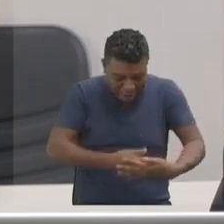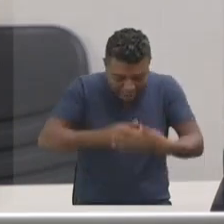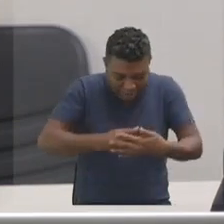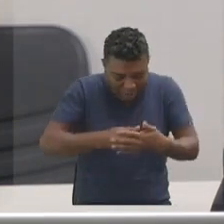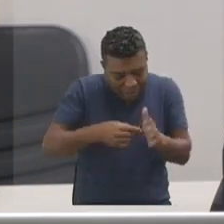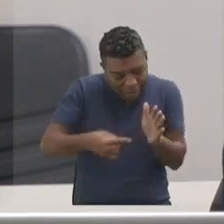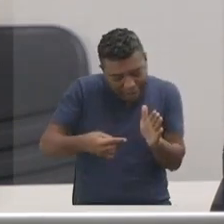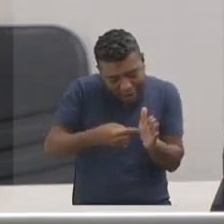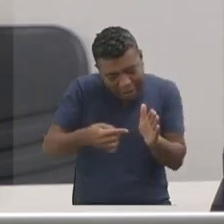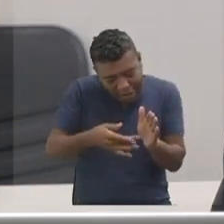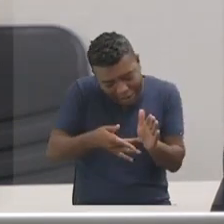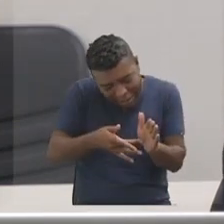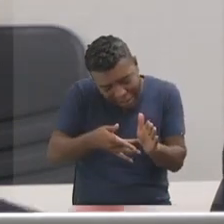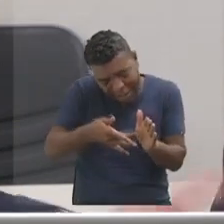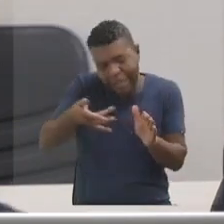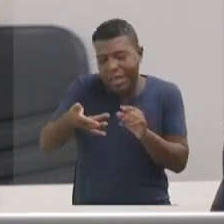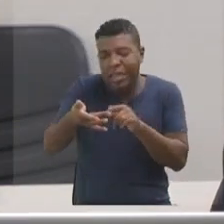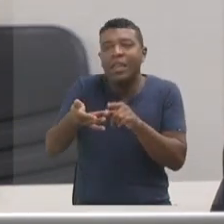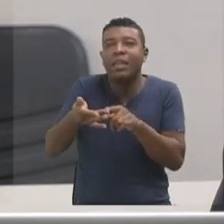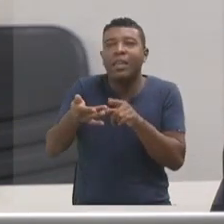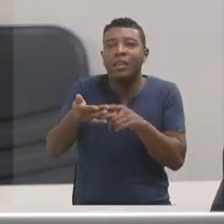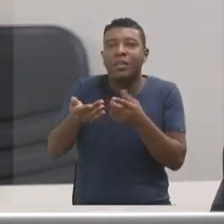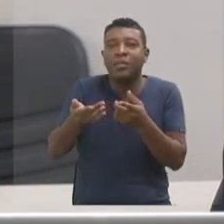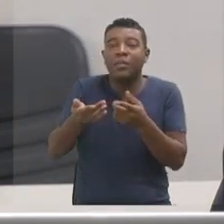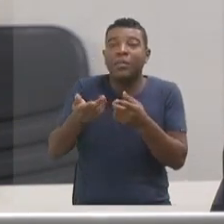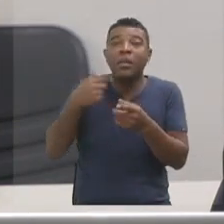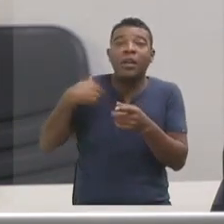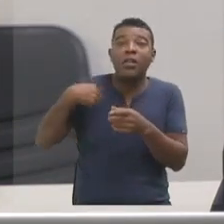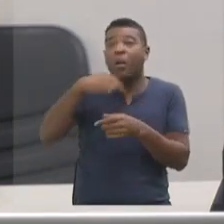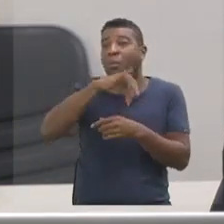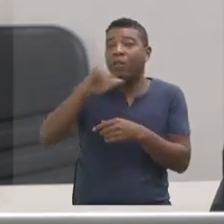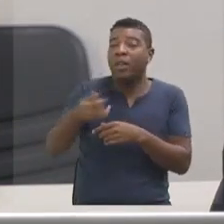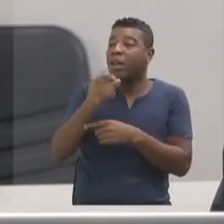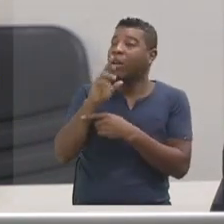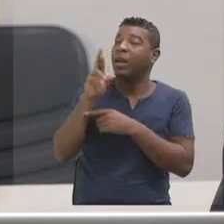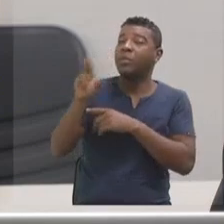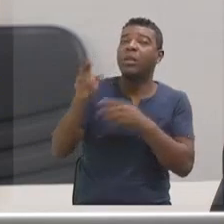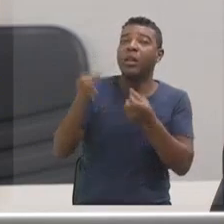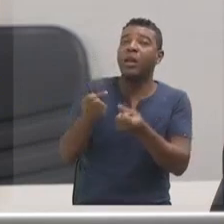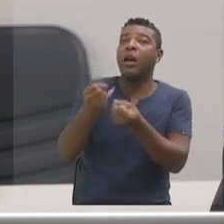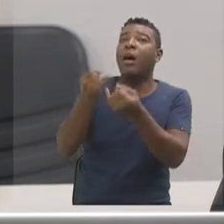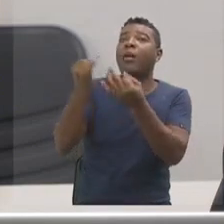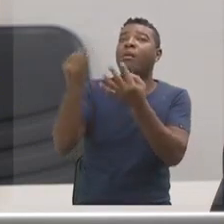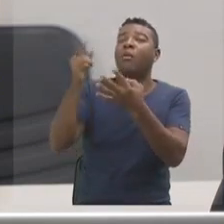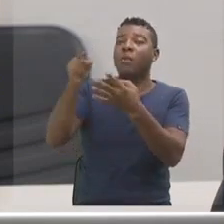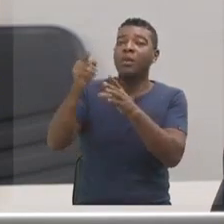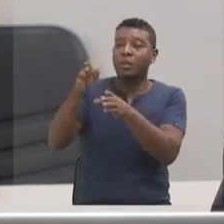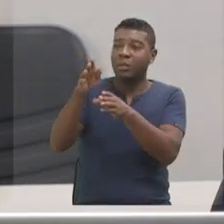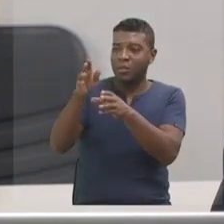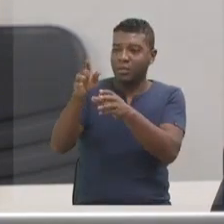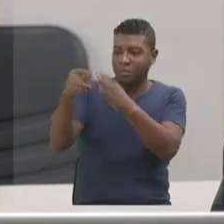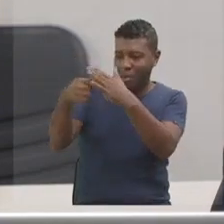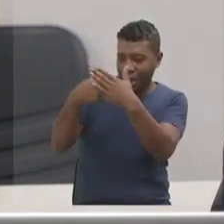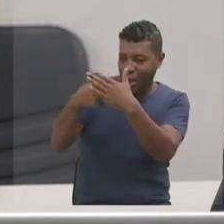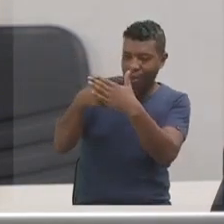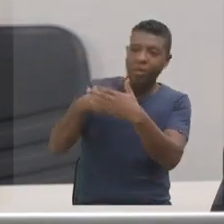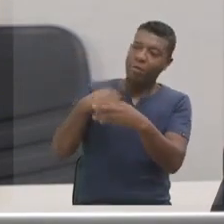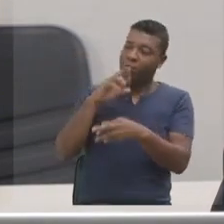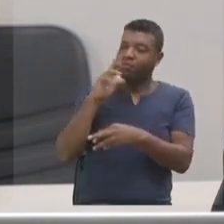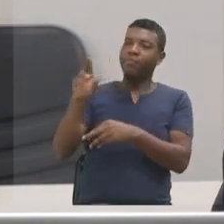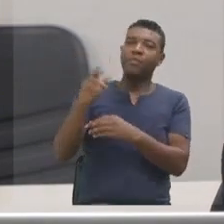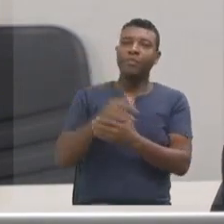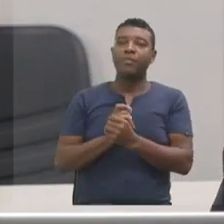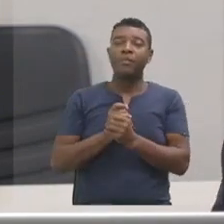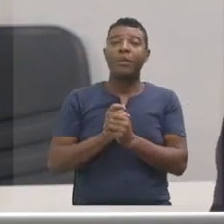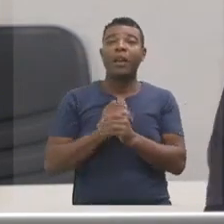para o país nisso e nós estamos respondendo algumas perguntas em considerações suas iniciais e já temos aí quatro serviços